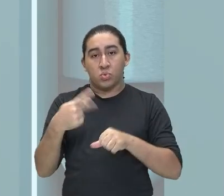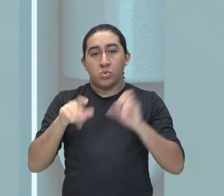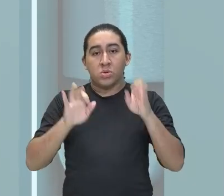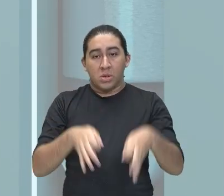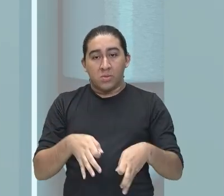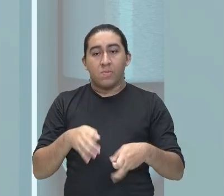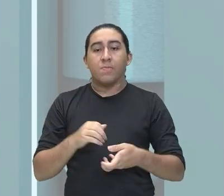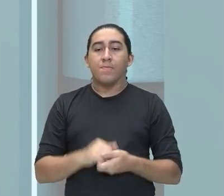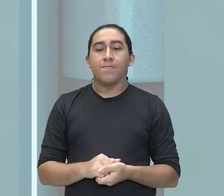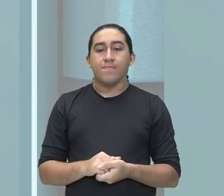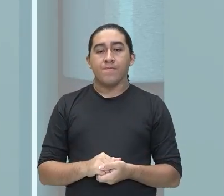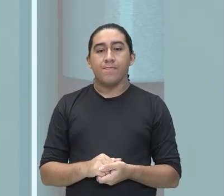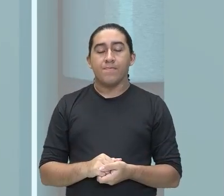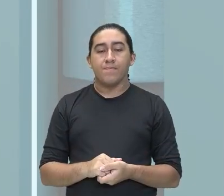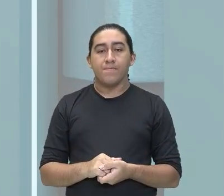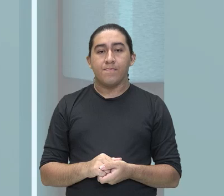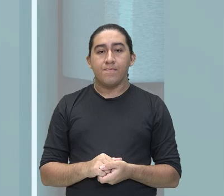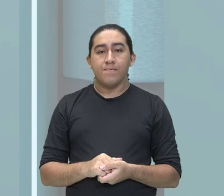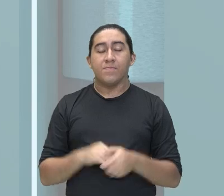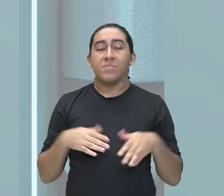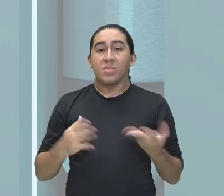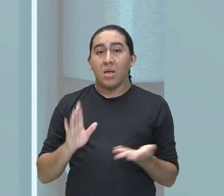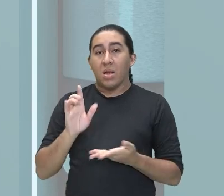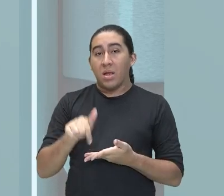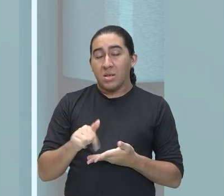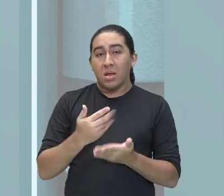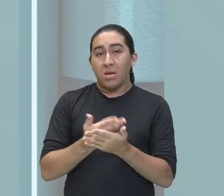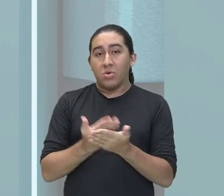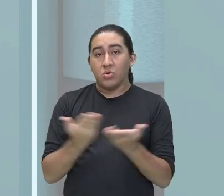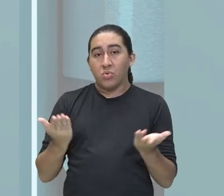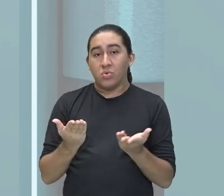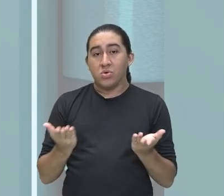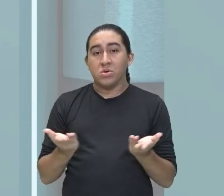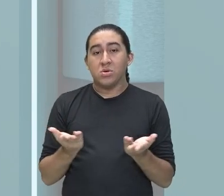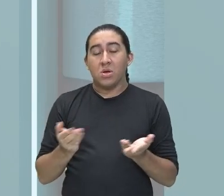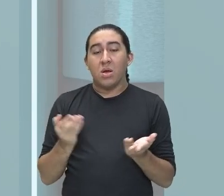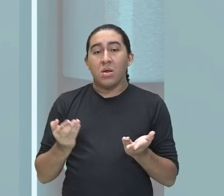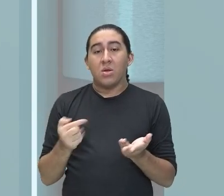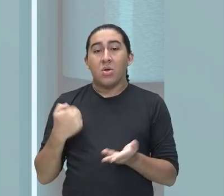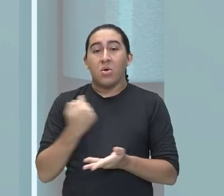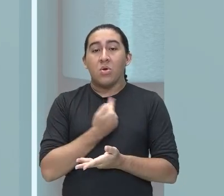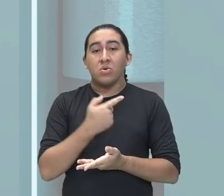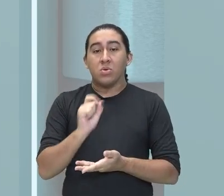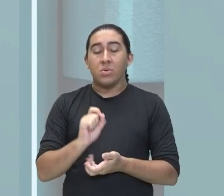de som, tá? É isso aí. E agora a gente vai